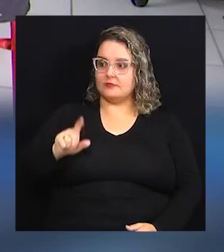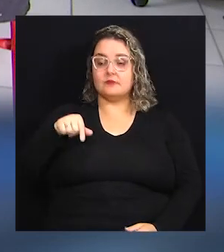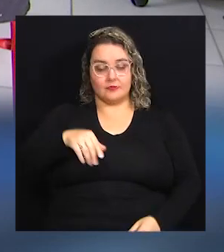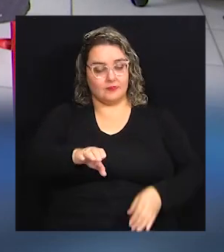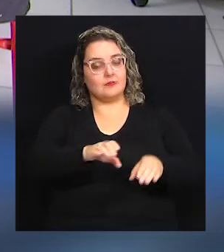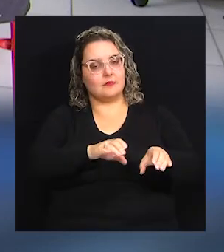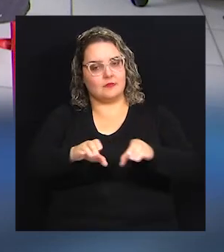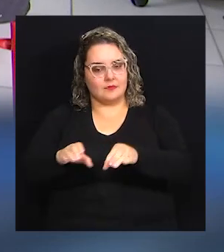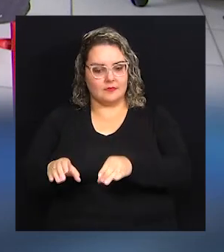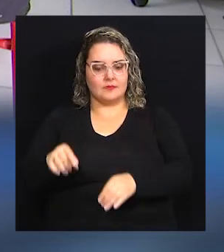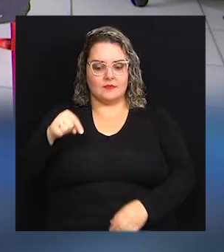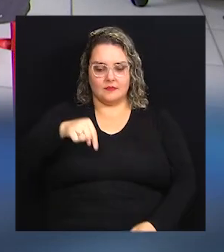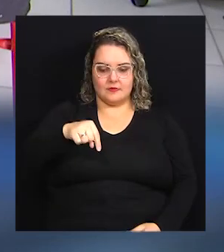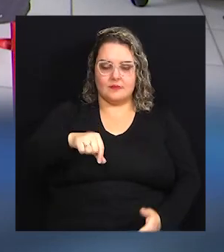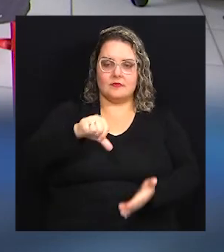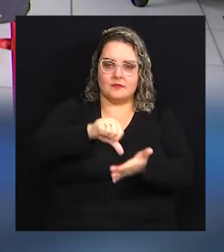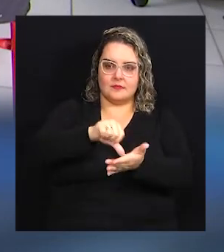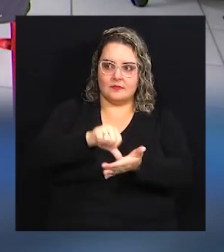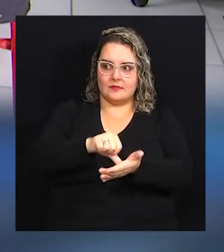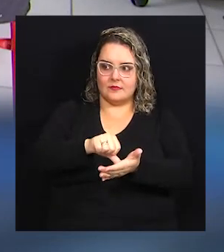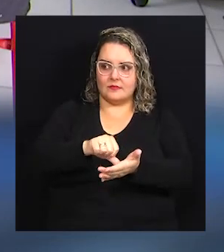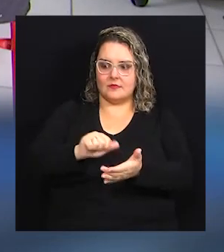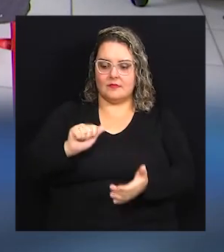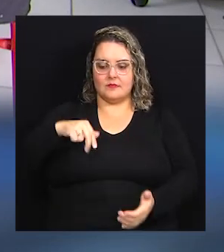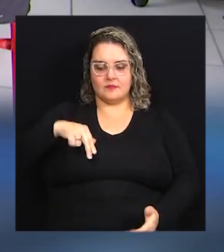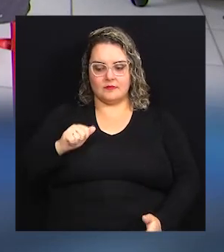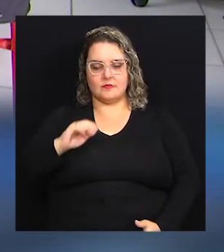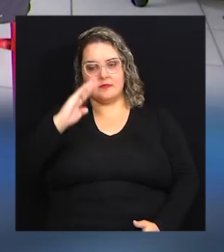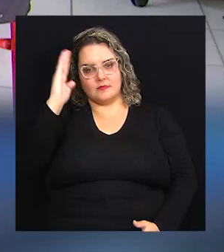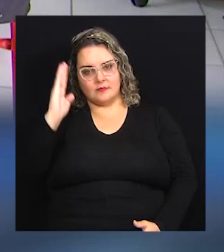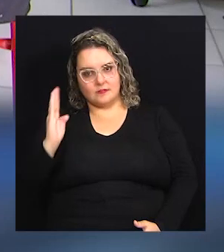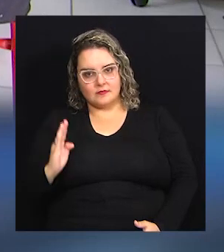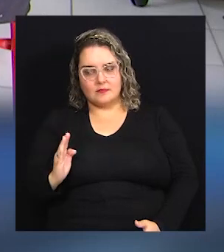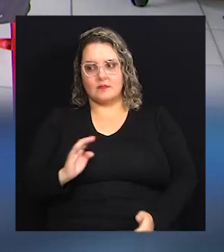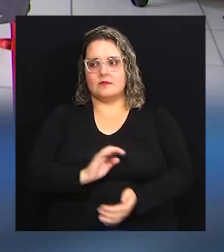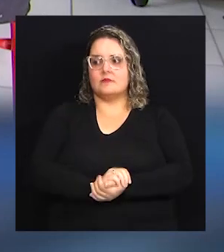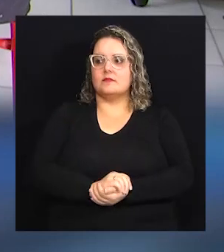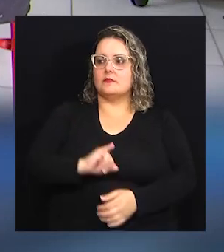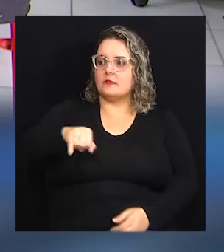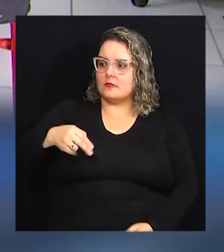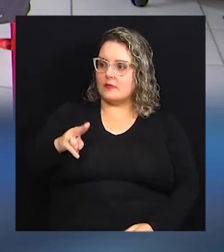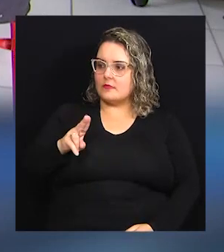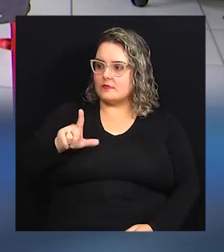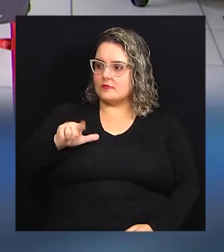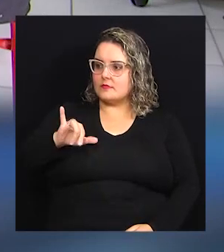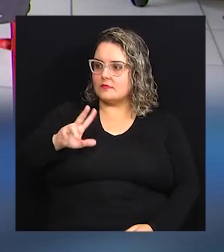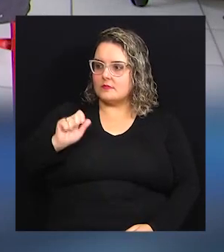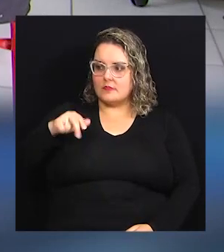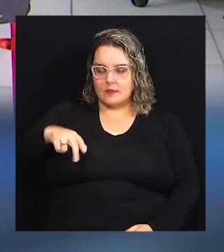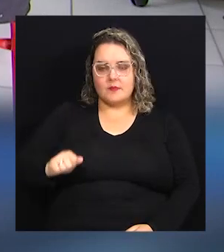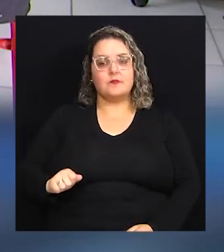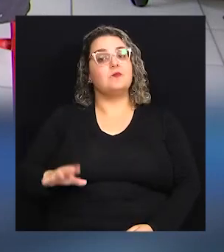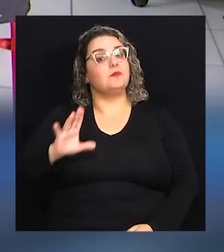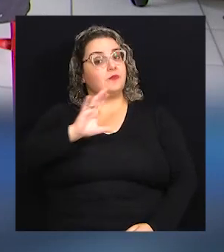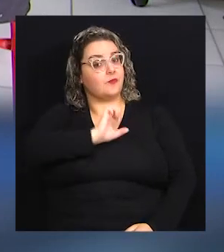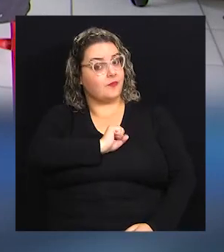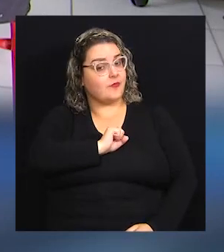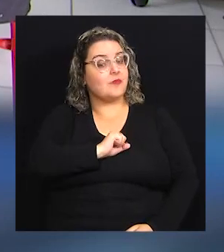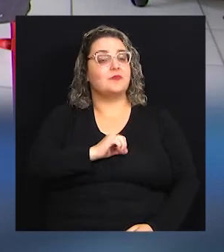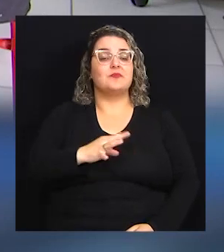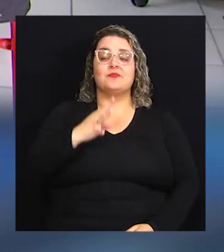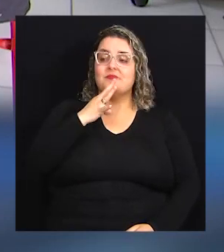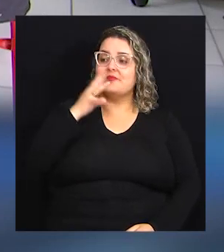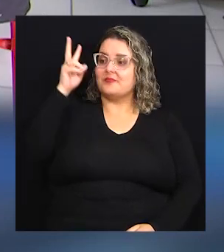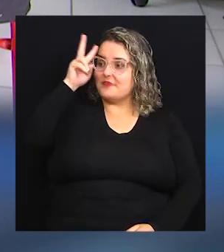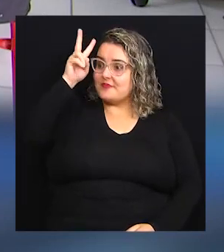Juliana Sampaio, que é coordenadora aqui dessa unidade do Ana Brasil. Juliana, eu gostei muito de